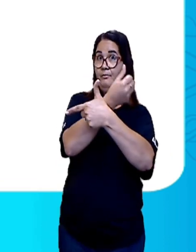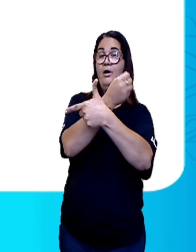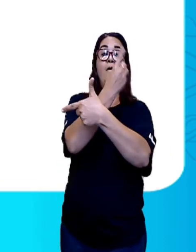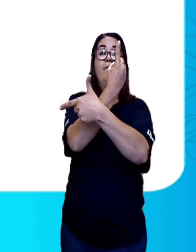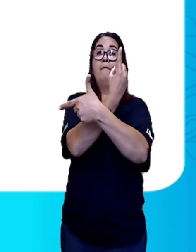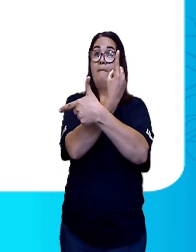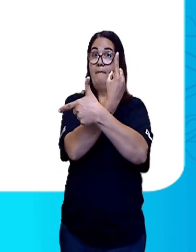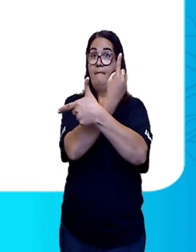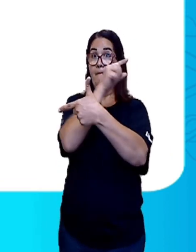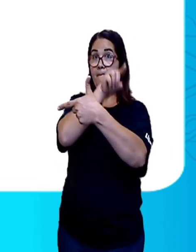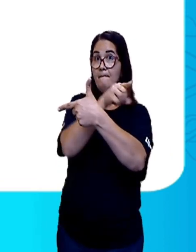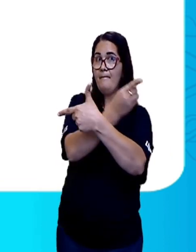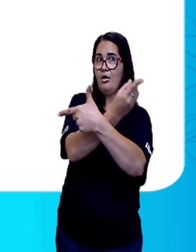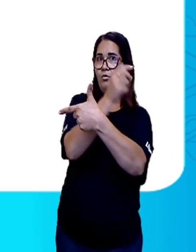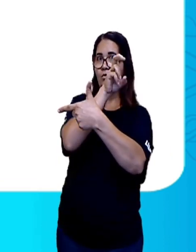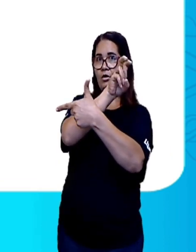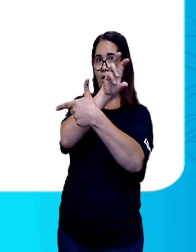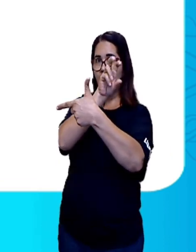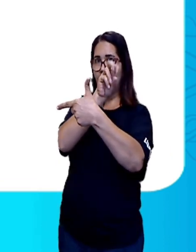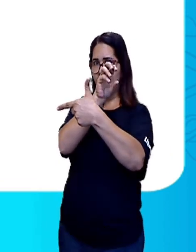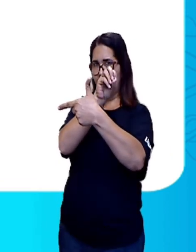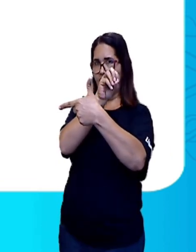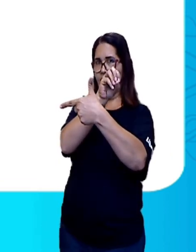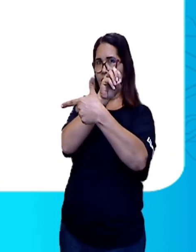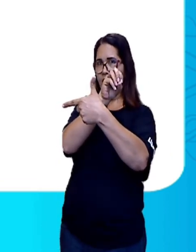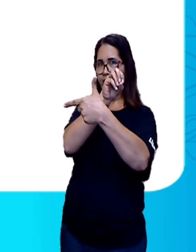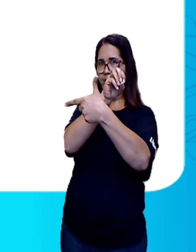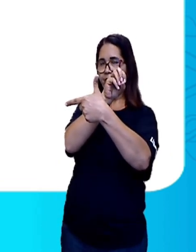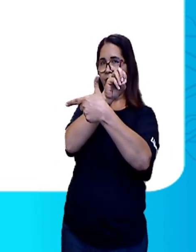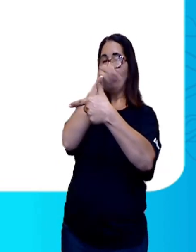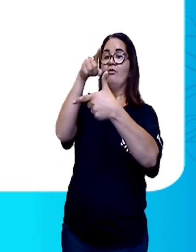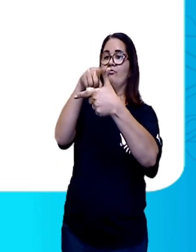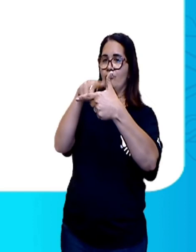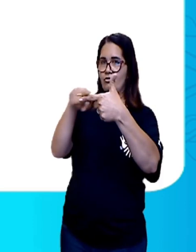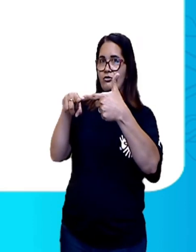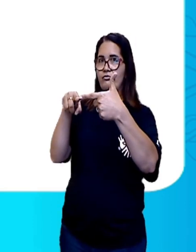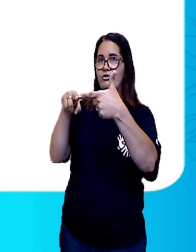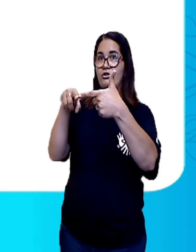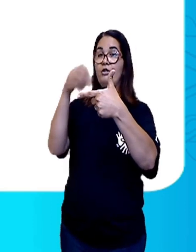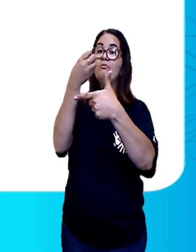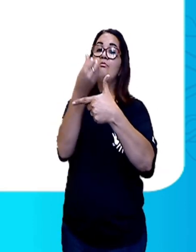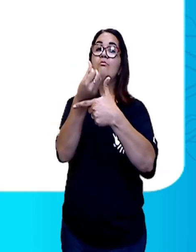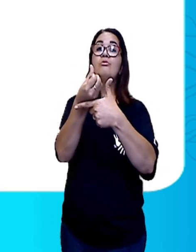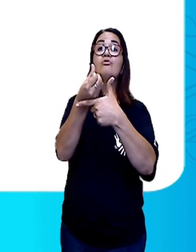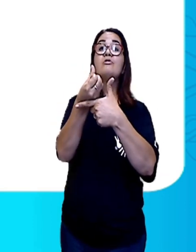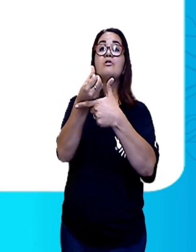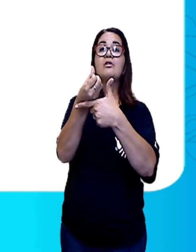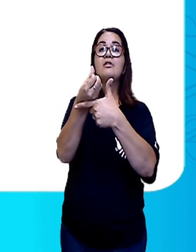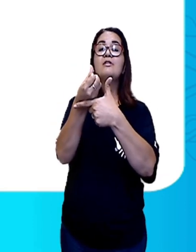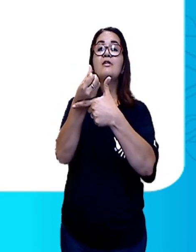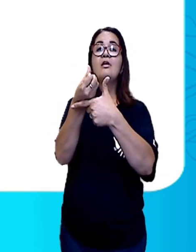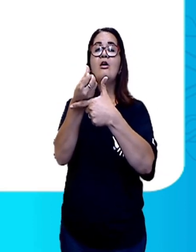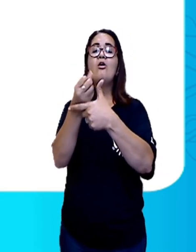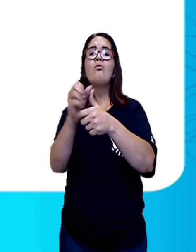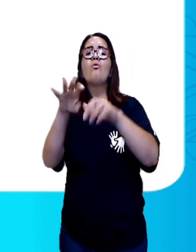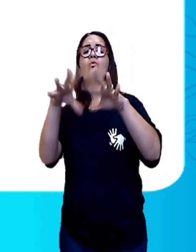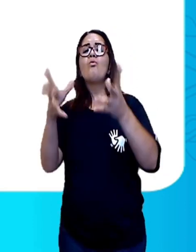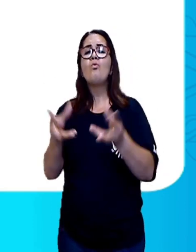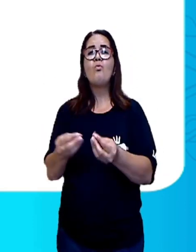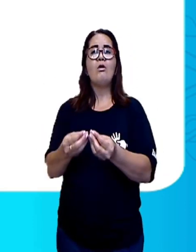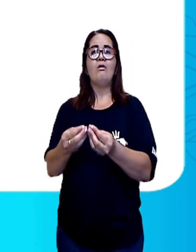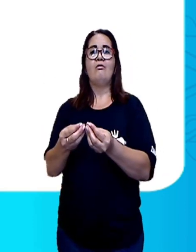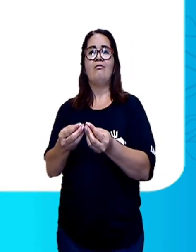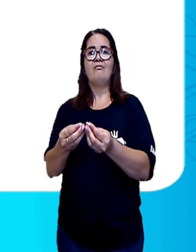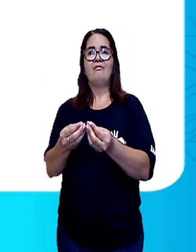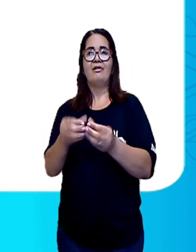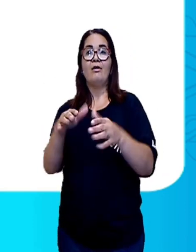Ao dividir 1 por 6, eu tenho condição? Não, então eu vou pegar a força com 5. Então, ao multiplicar, qual número por 6 que